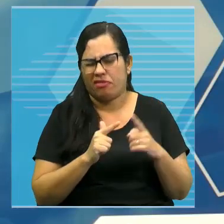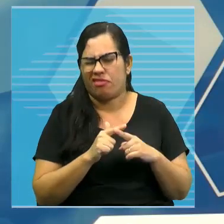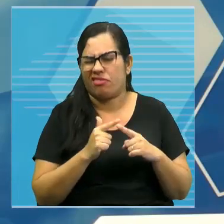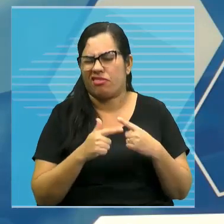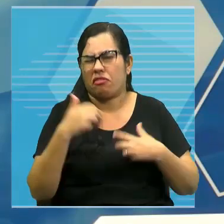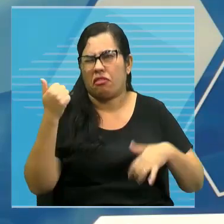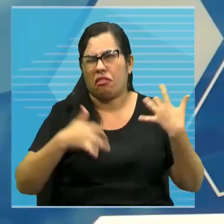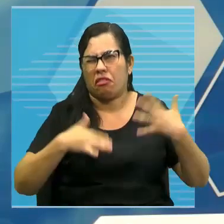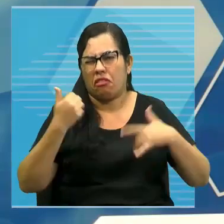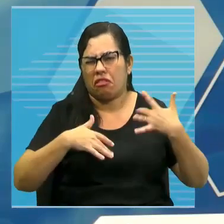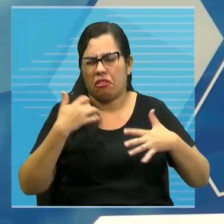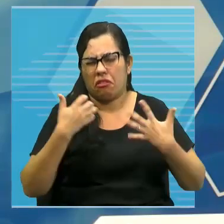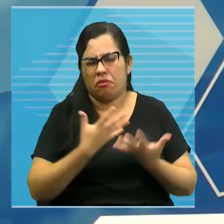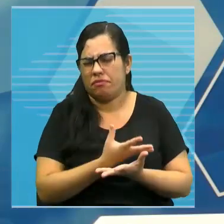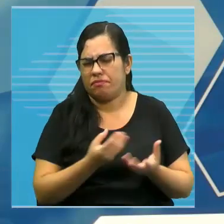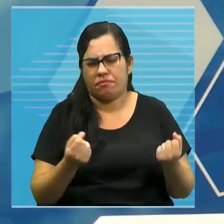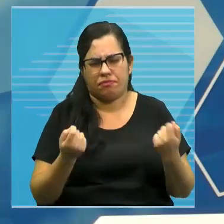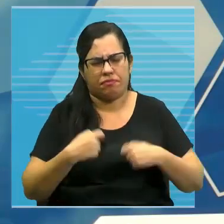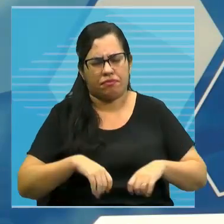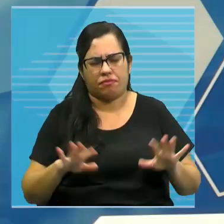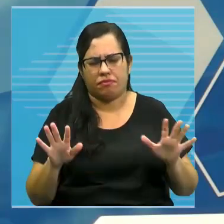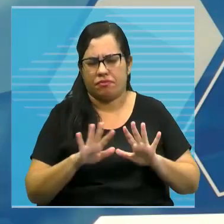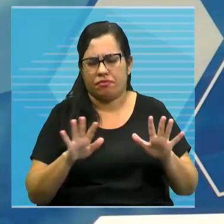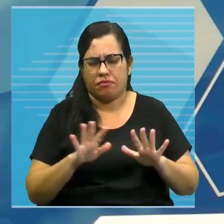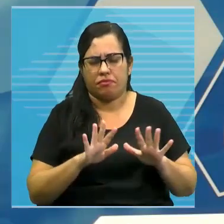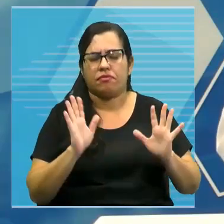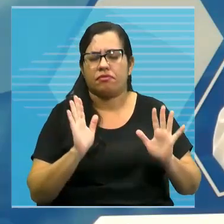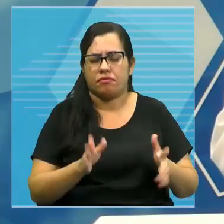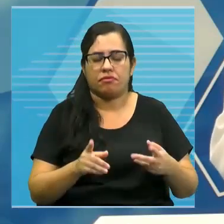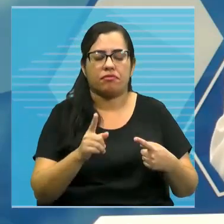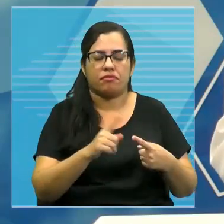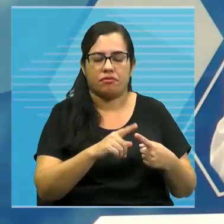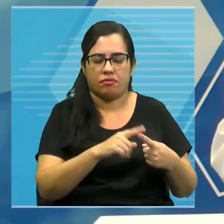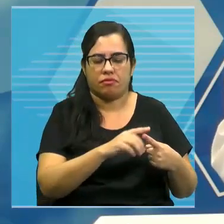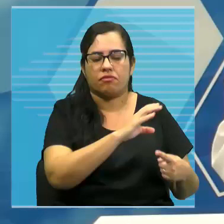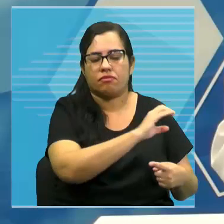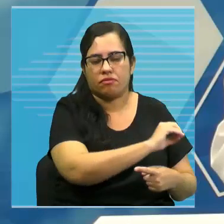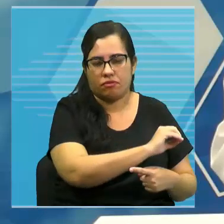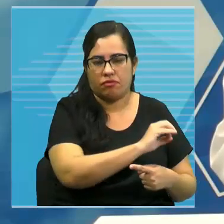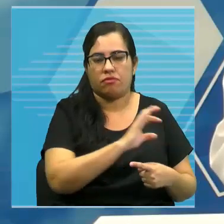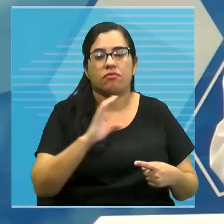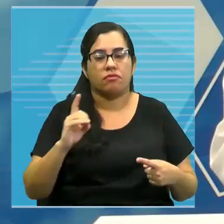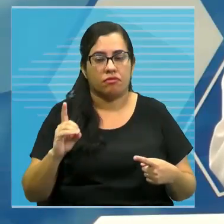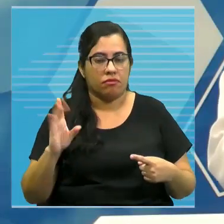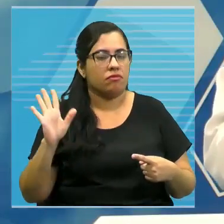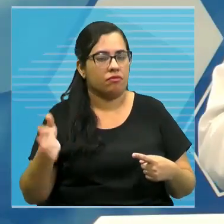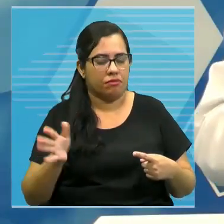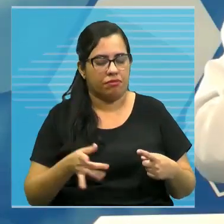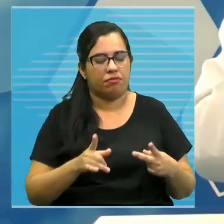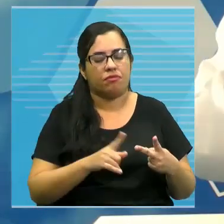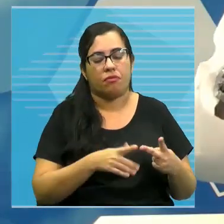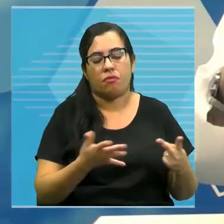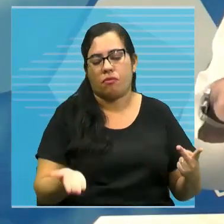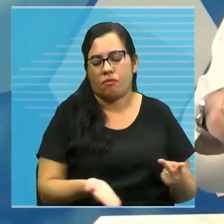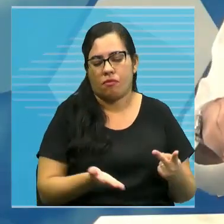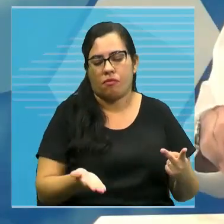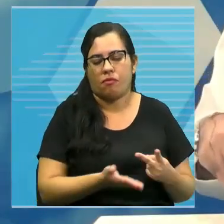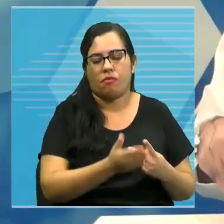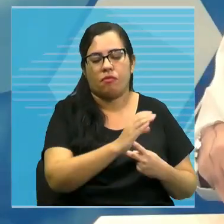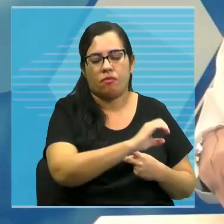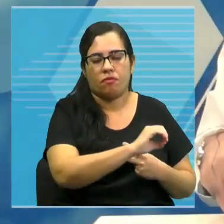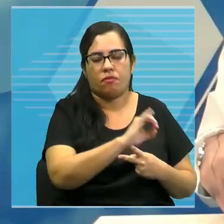não precisa então trabalho de objeto direto semana passada hoje objeto indireto a gente precisa depois se